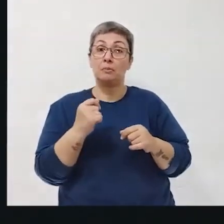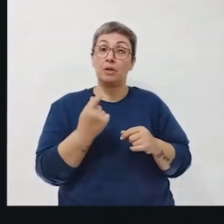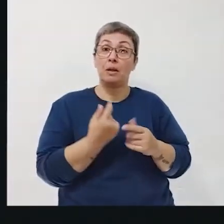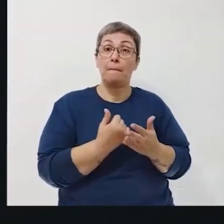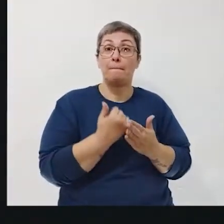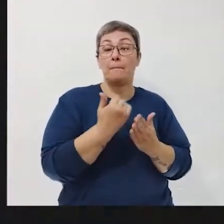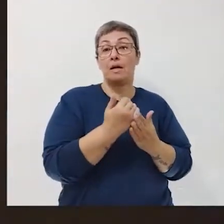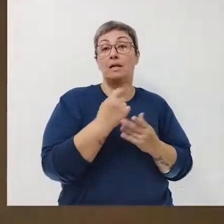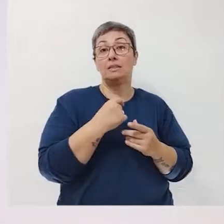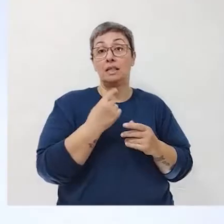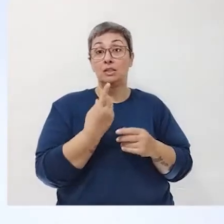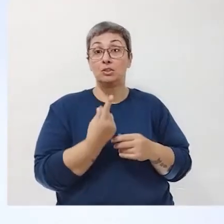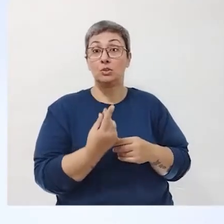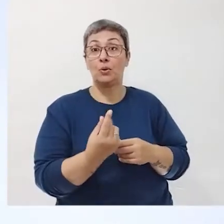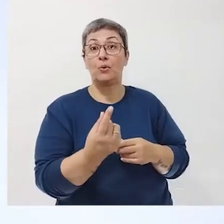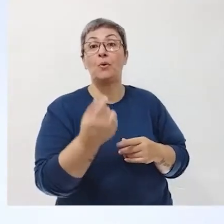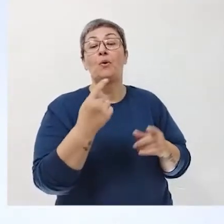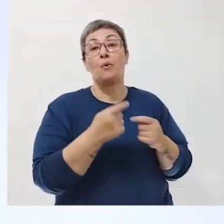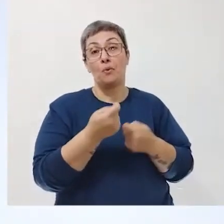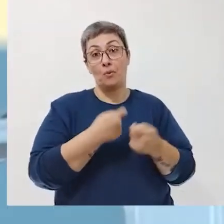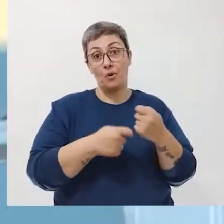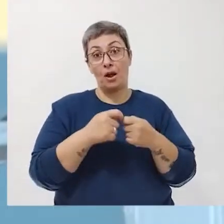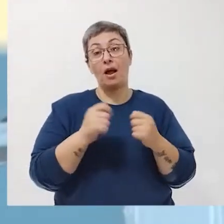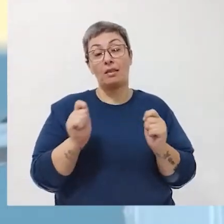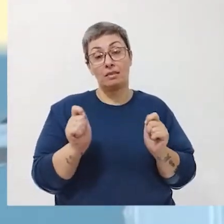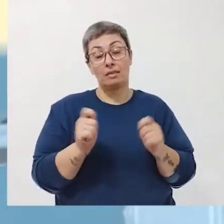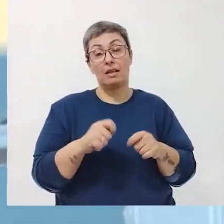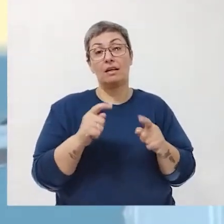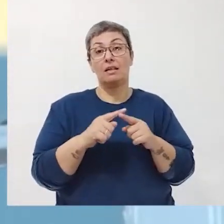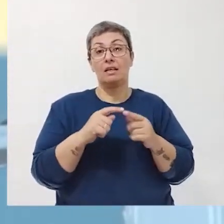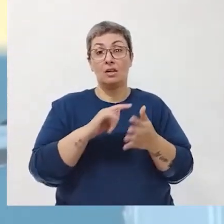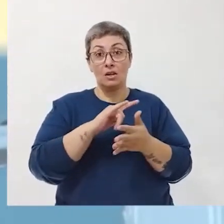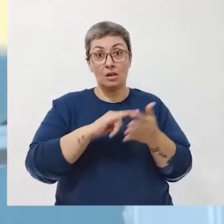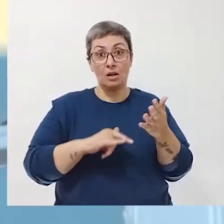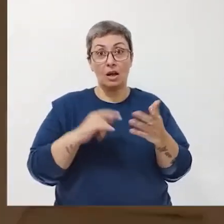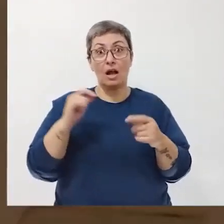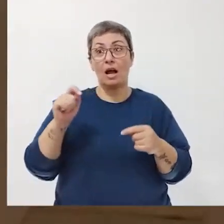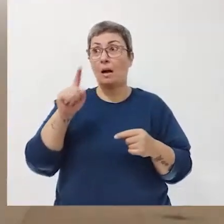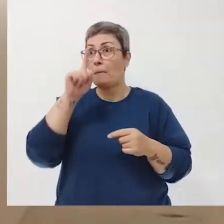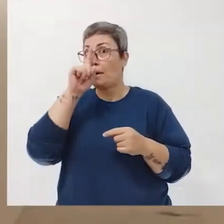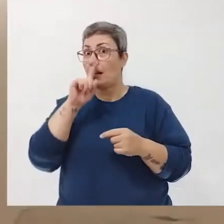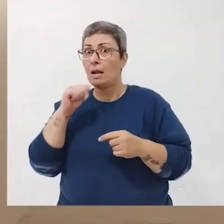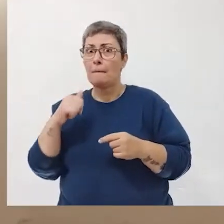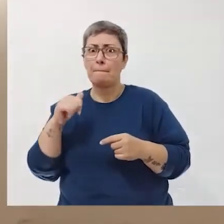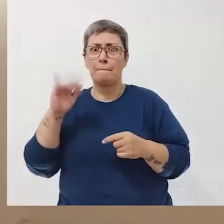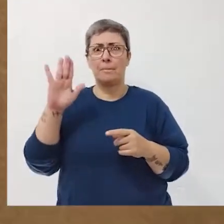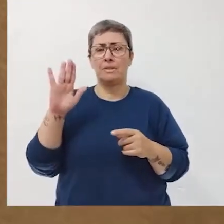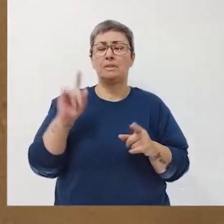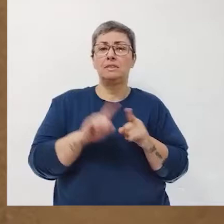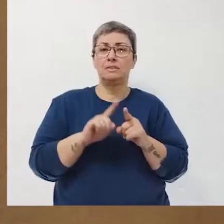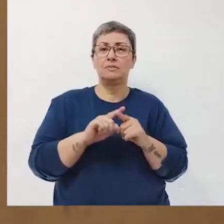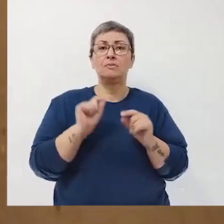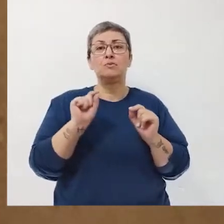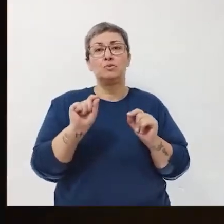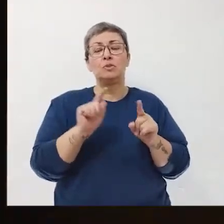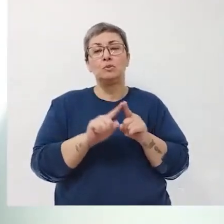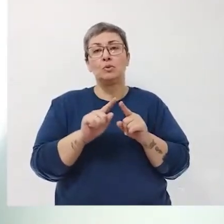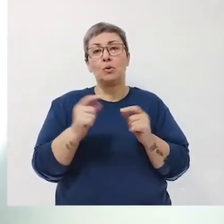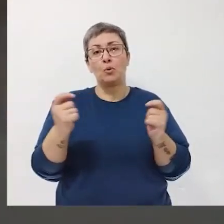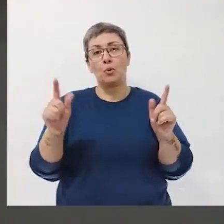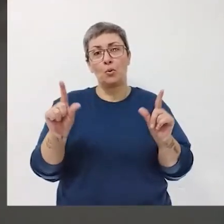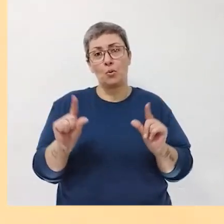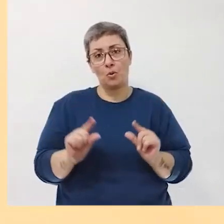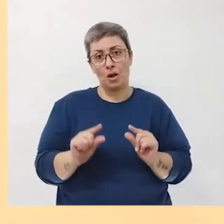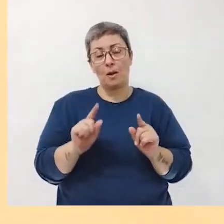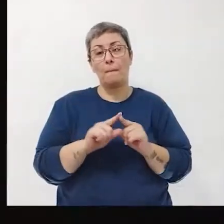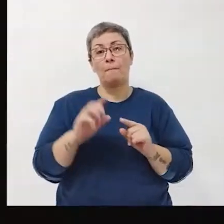maior, mas a durabilidade e a economia compensam. Na conta, a amarela custa 4 vezes mais que a fluorescente. Além disso, o consumo é bem